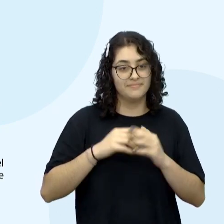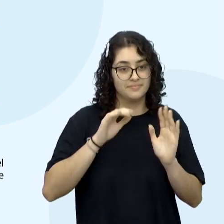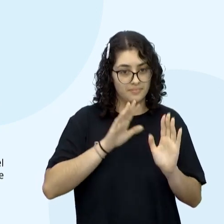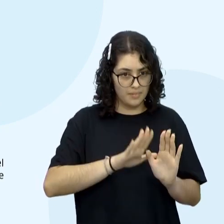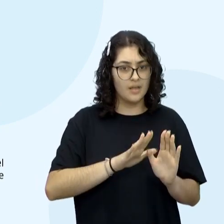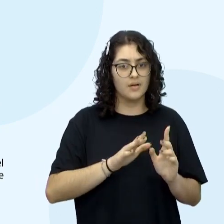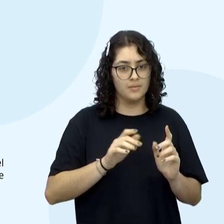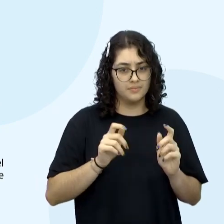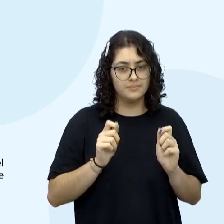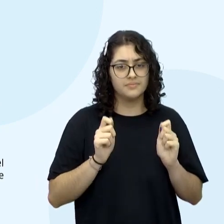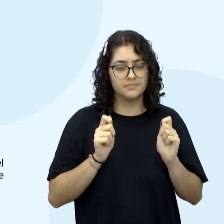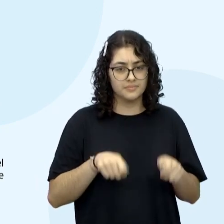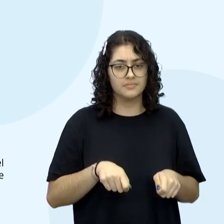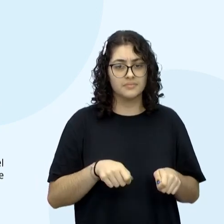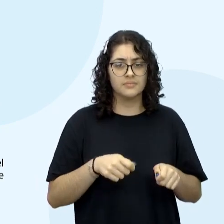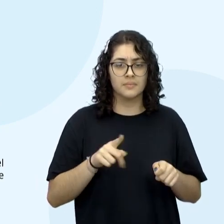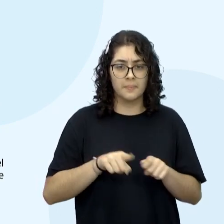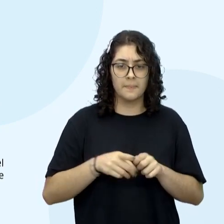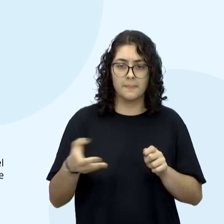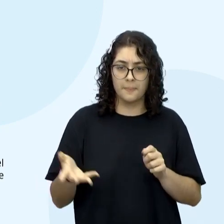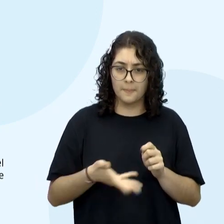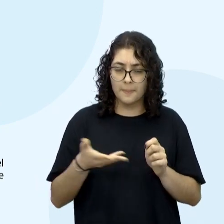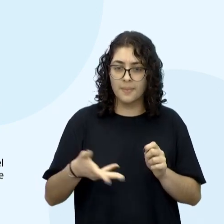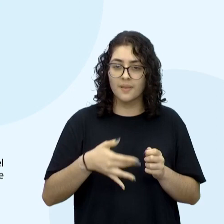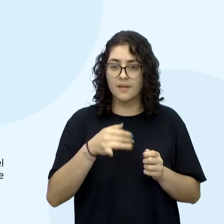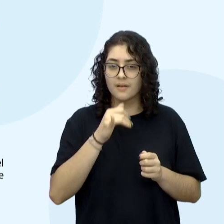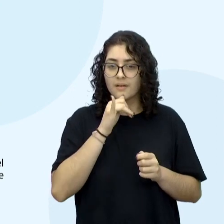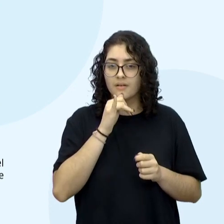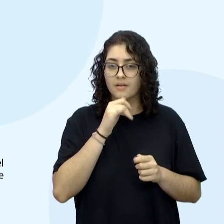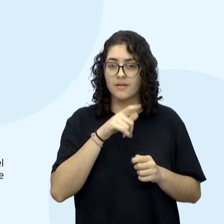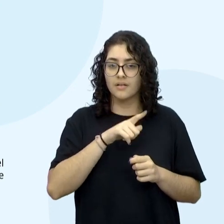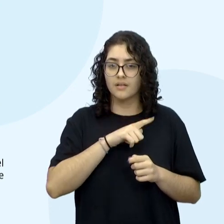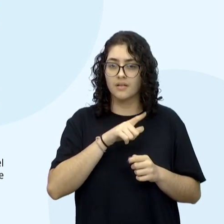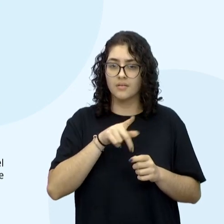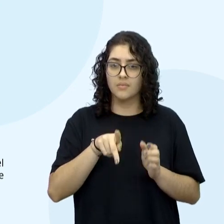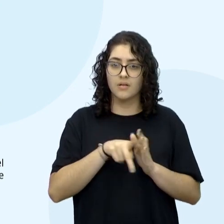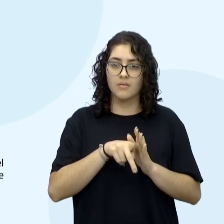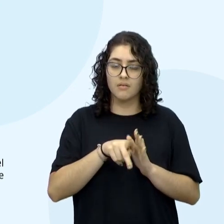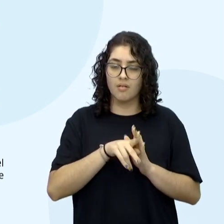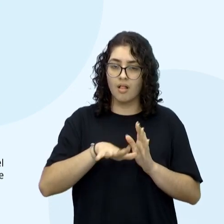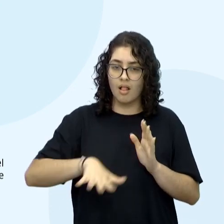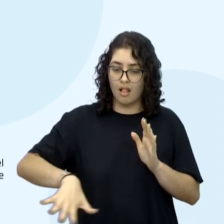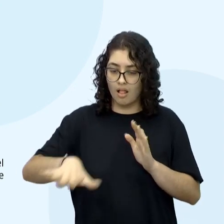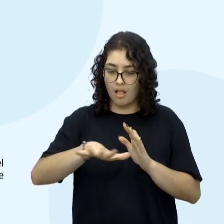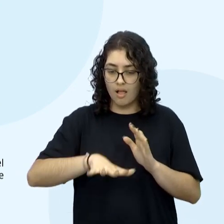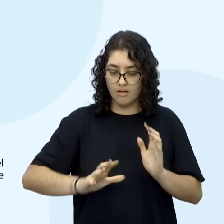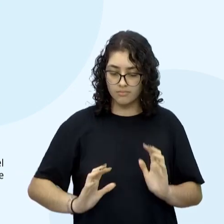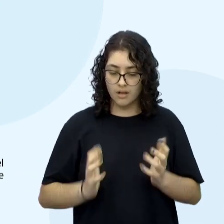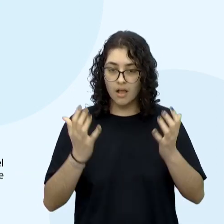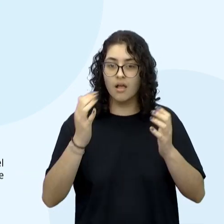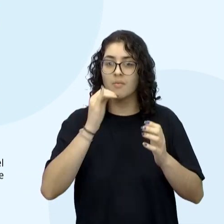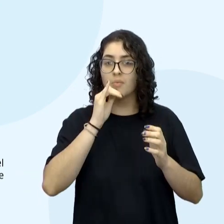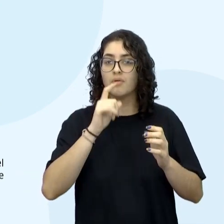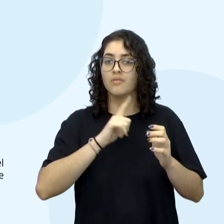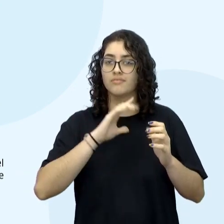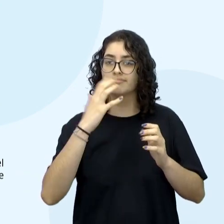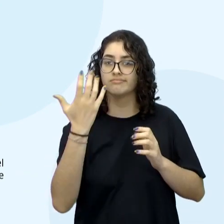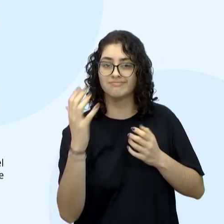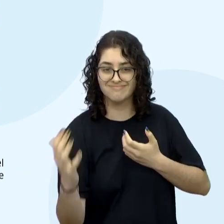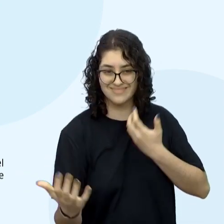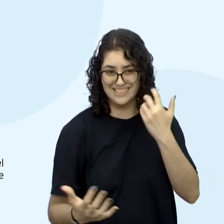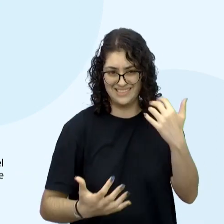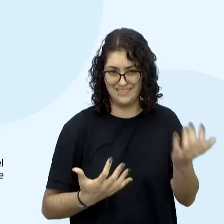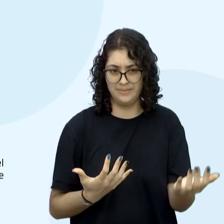ela pode também ser acelerada quando você encontra solo desprovido de vegetação, como em áreas desmatadas. Por